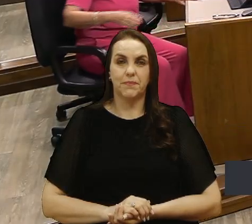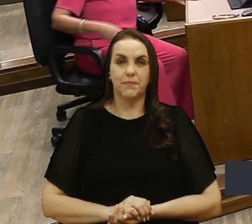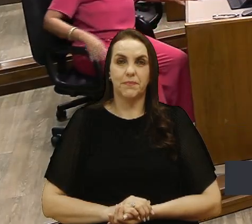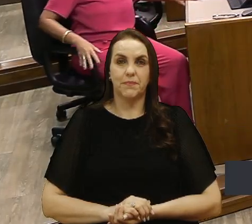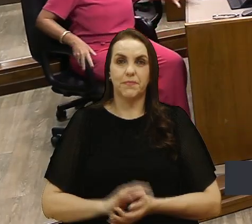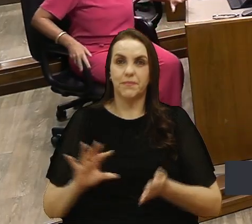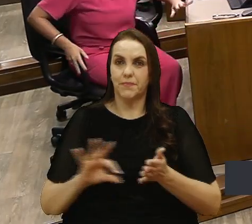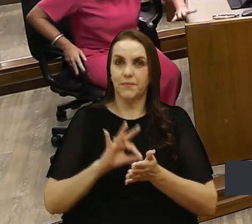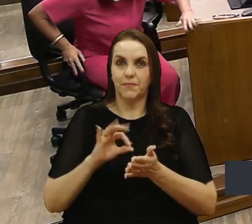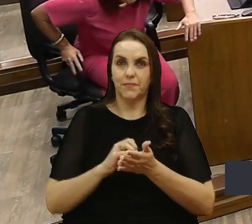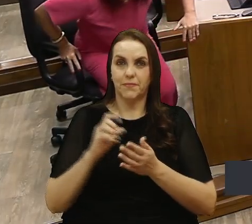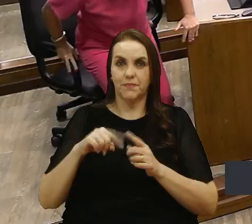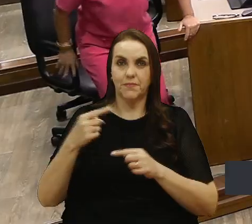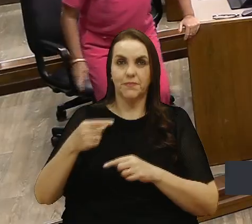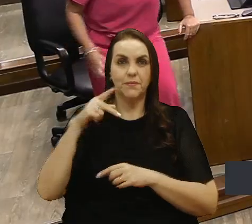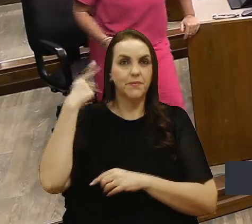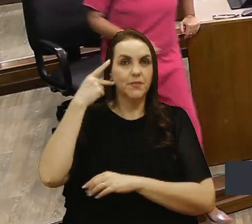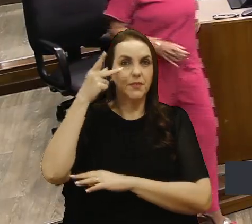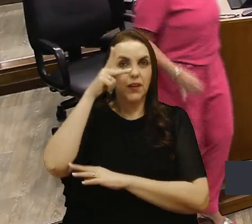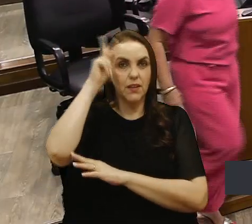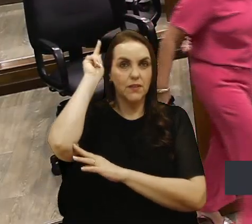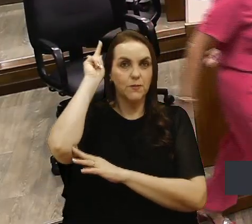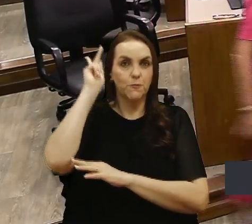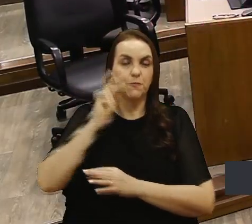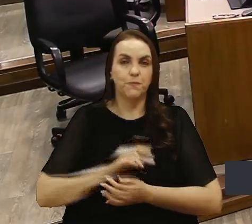Próximo inscrito, vereador Iago Morandi.